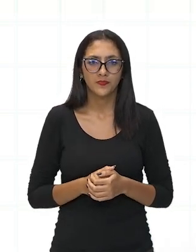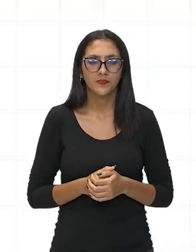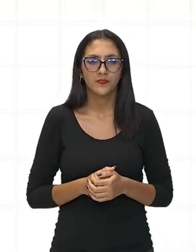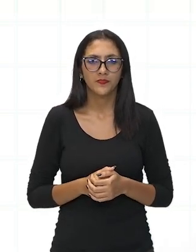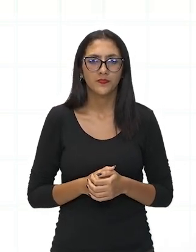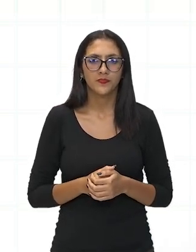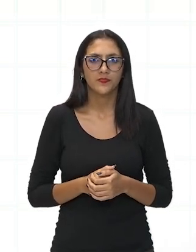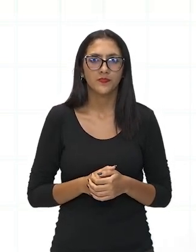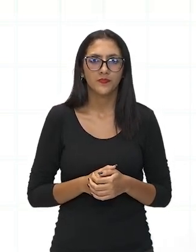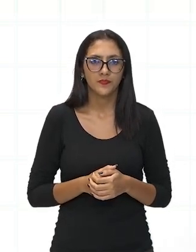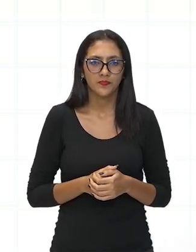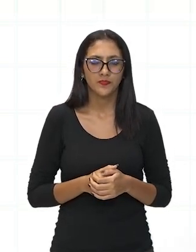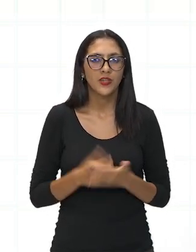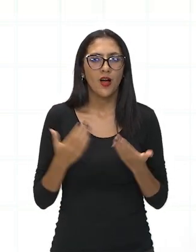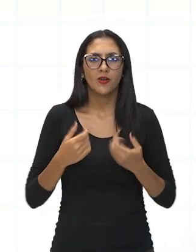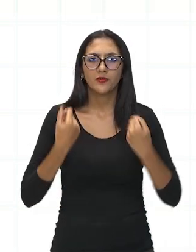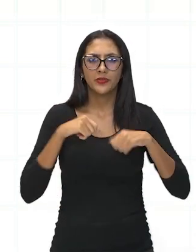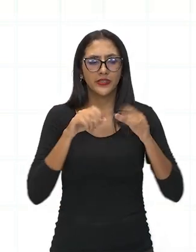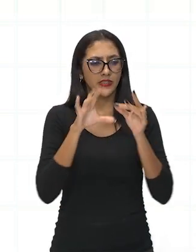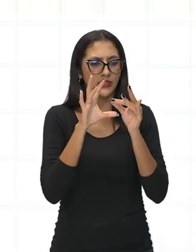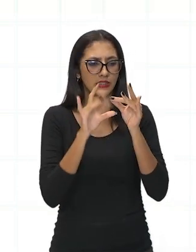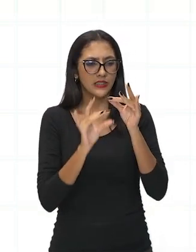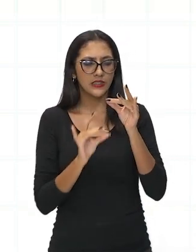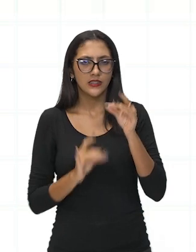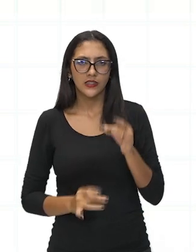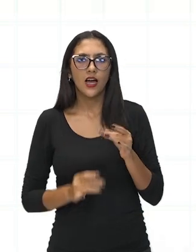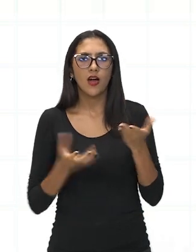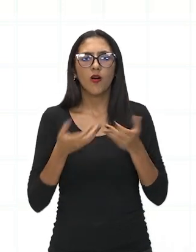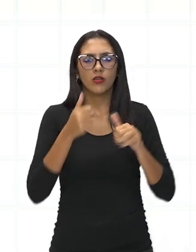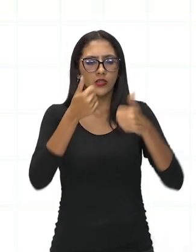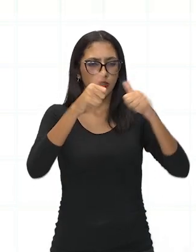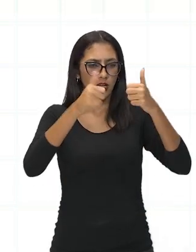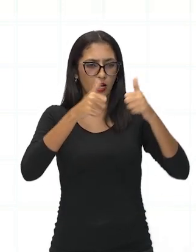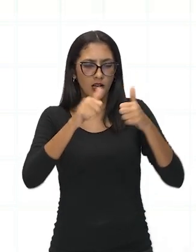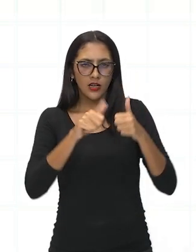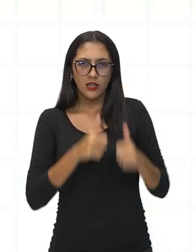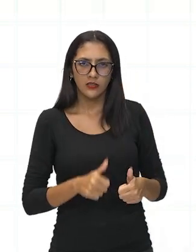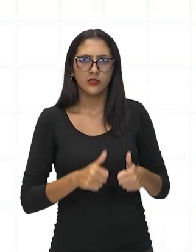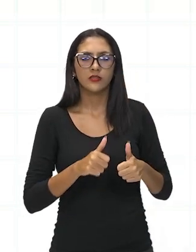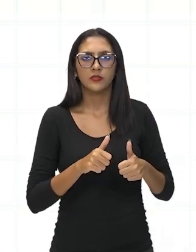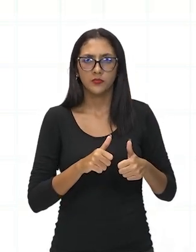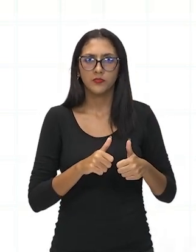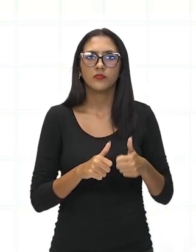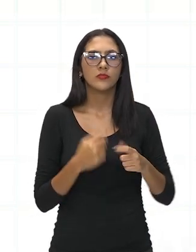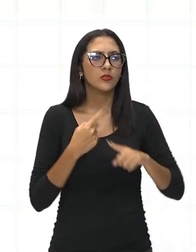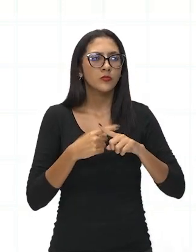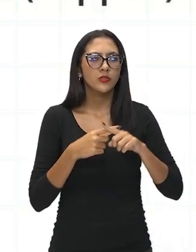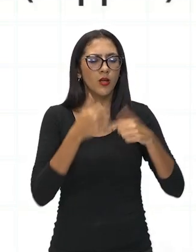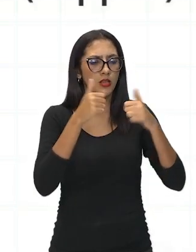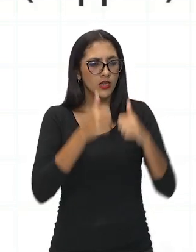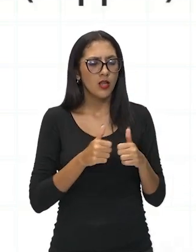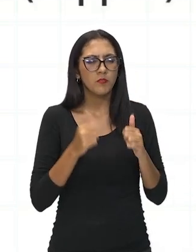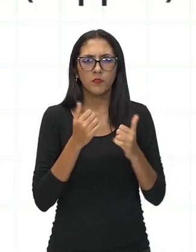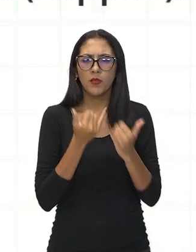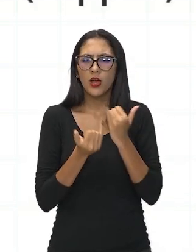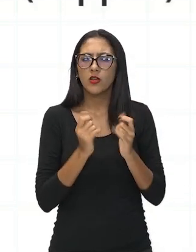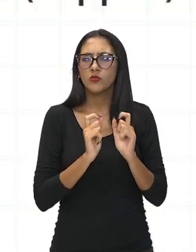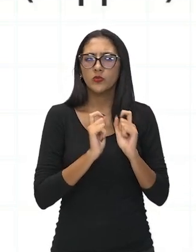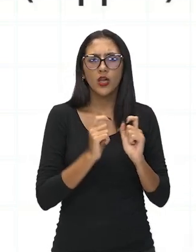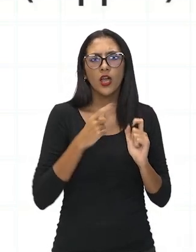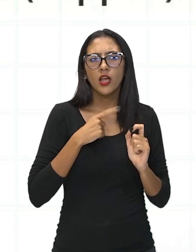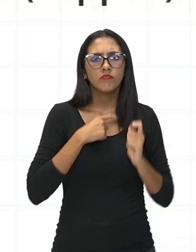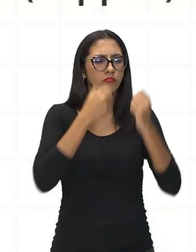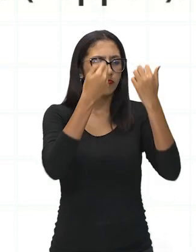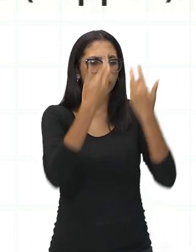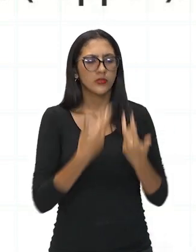Agora a gente vai desenvolver isso aqui analisando, tá bom? Porque observem que é uma história. É como